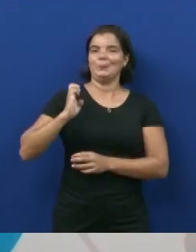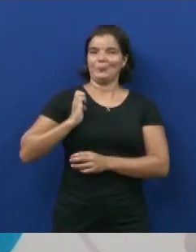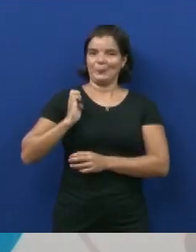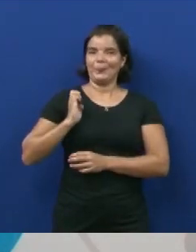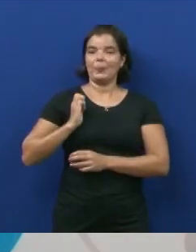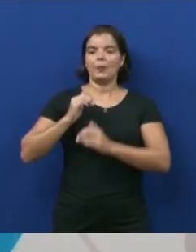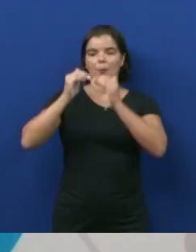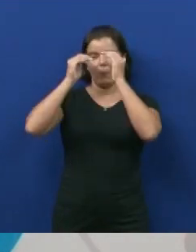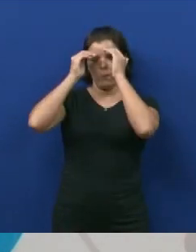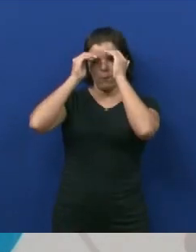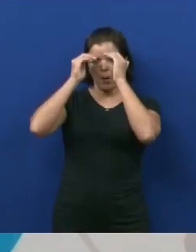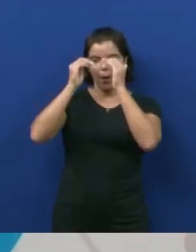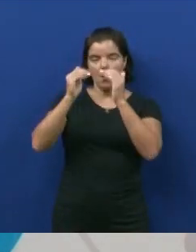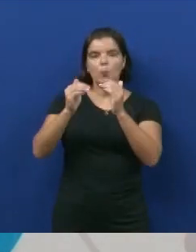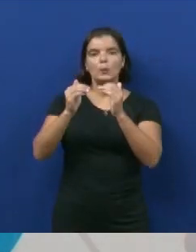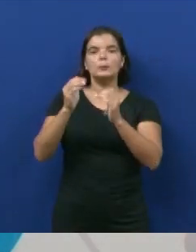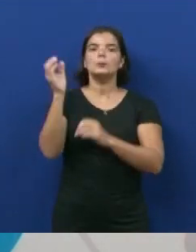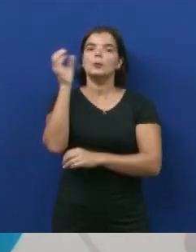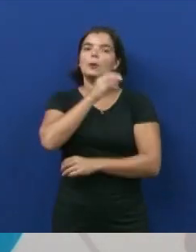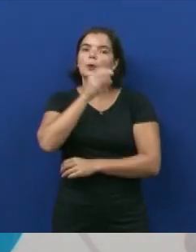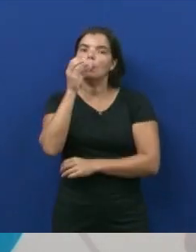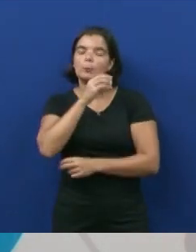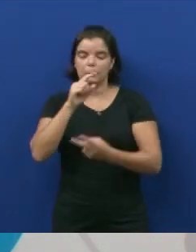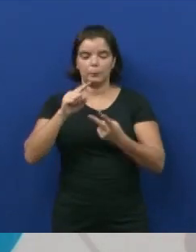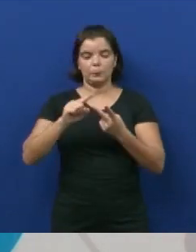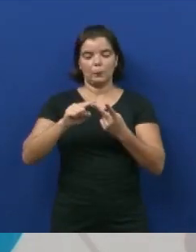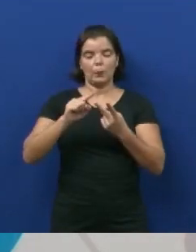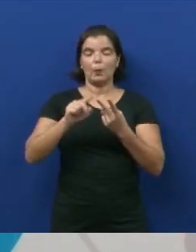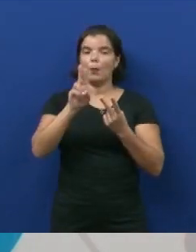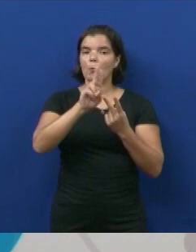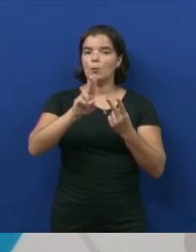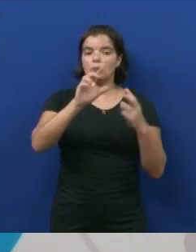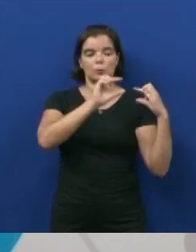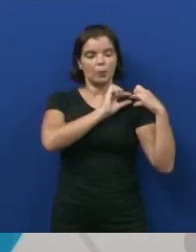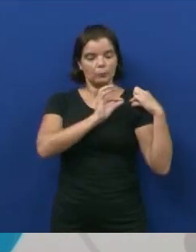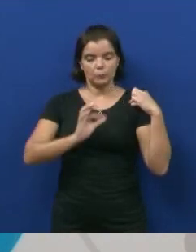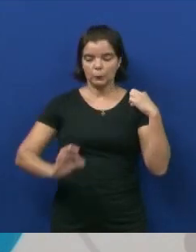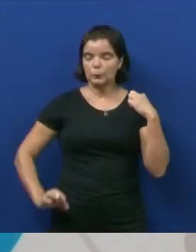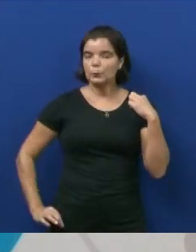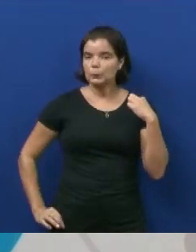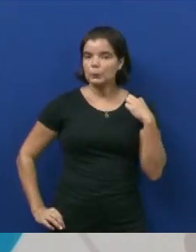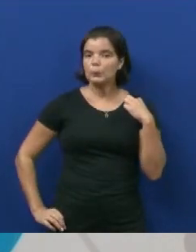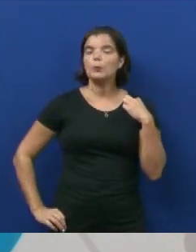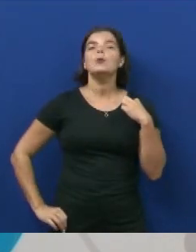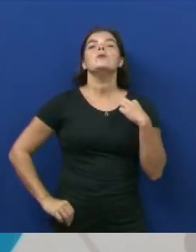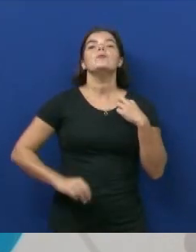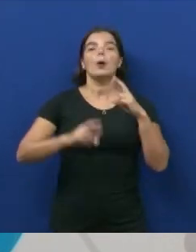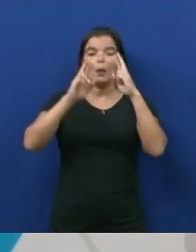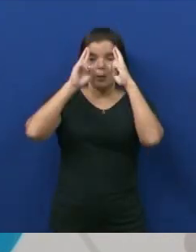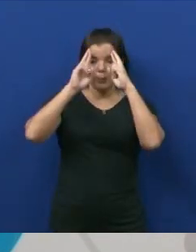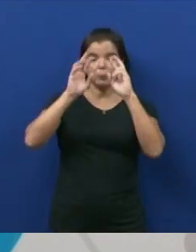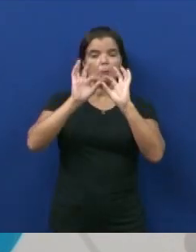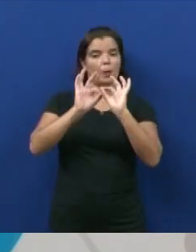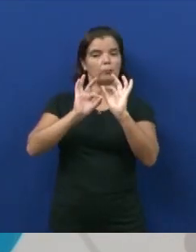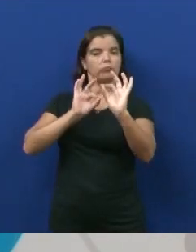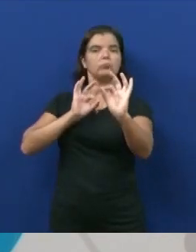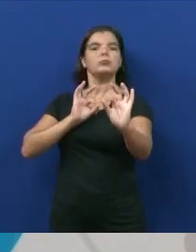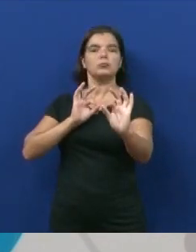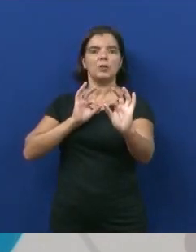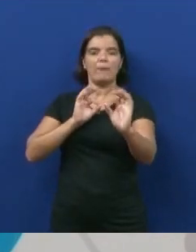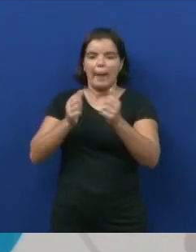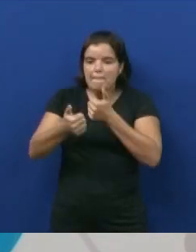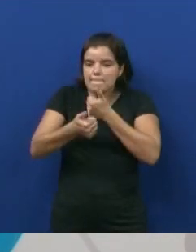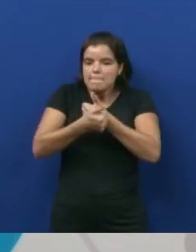vai obedecer os limites de velocidade, ele vai andar com cinto, respeitar os limites de distância, não andar muito colado, ele